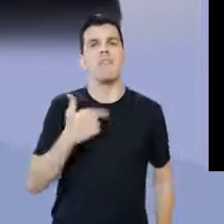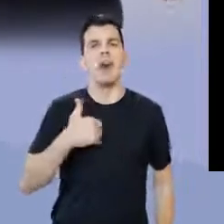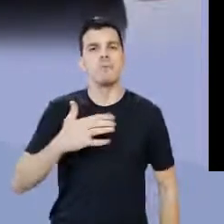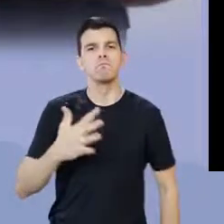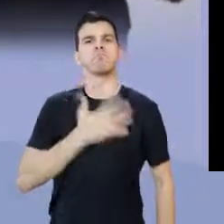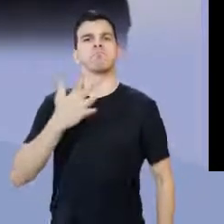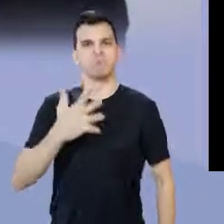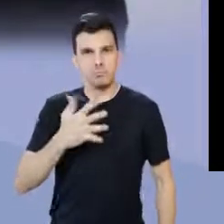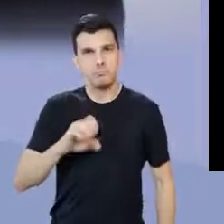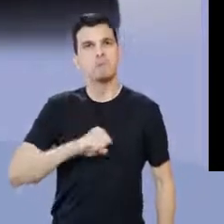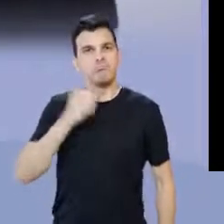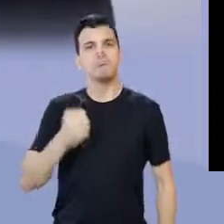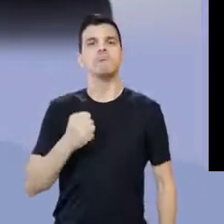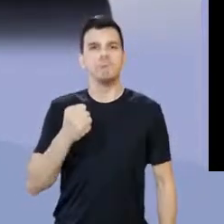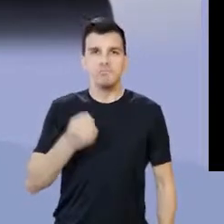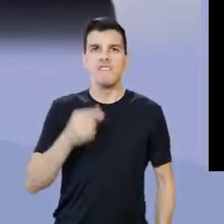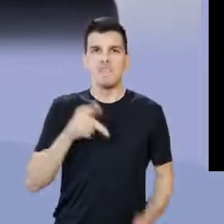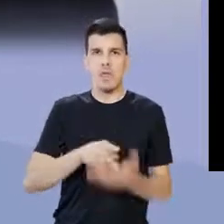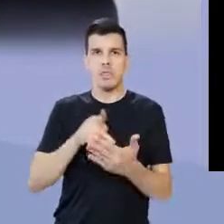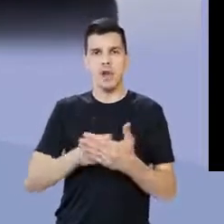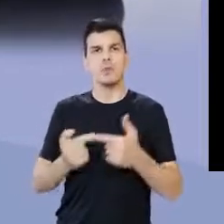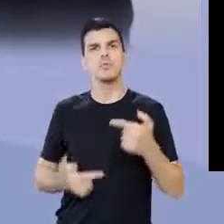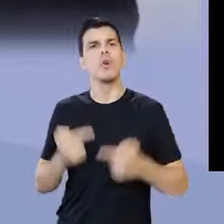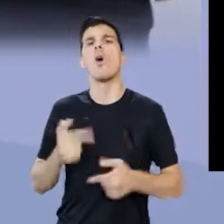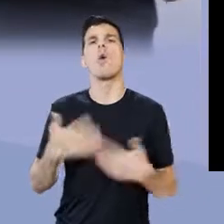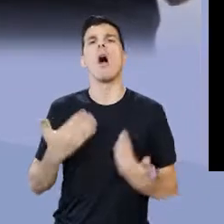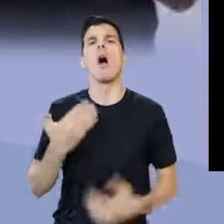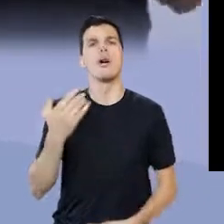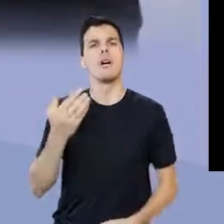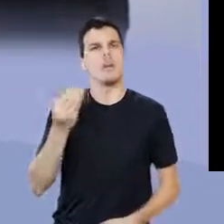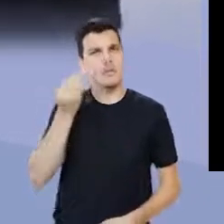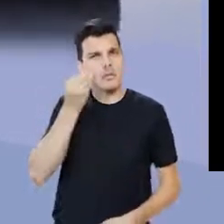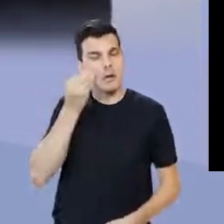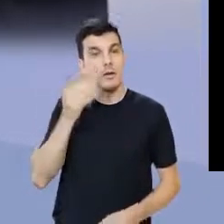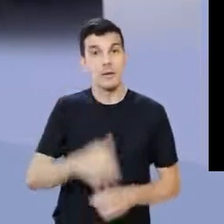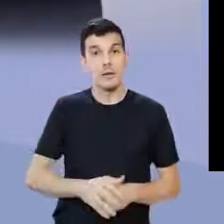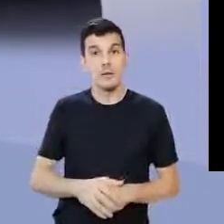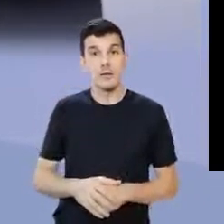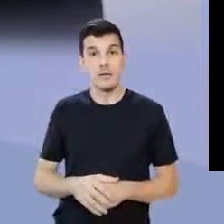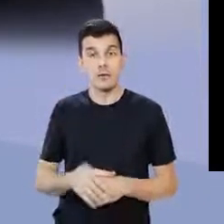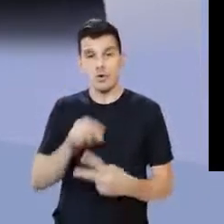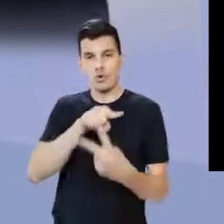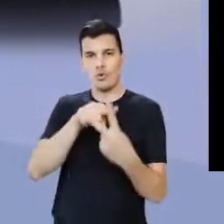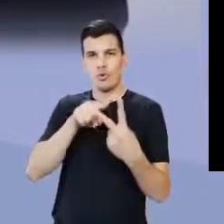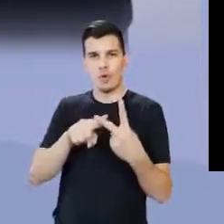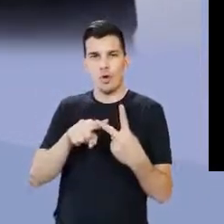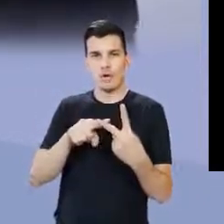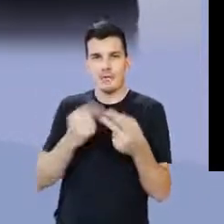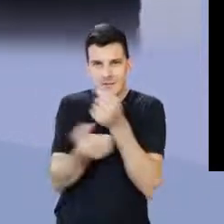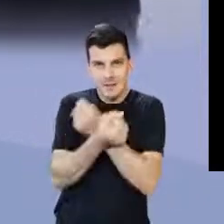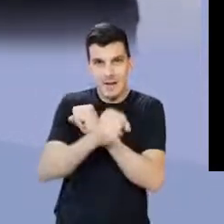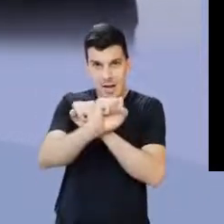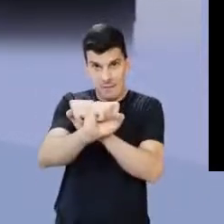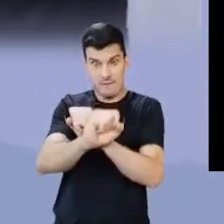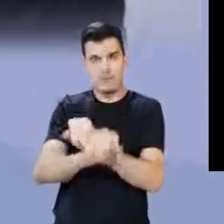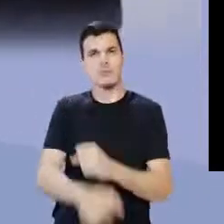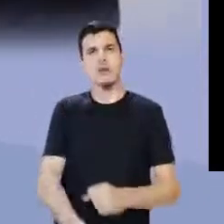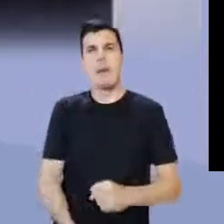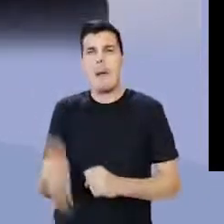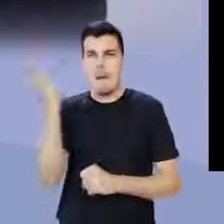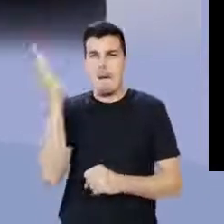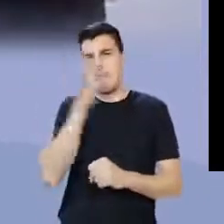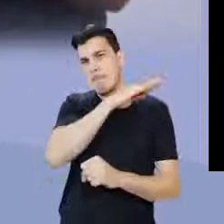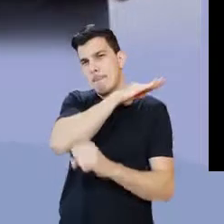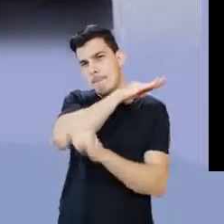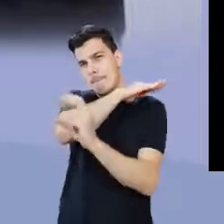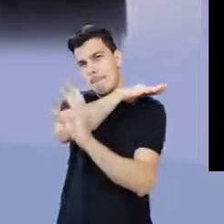para ser realmente um cidadão espartano. E qual era a prova dele? Trazer a cabeça de 2 escravos. Se ele conseguisse trazer a cabeça de